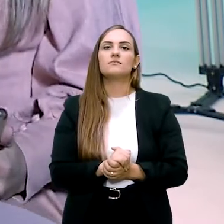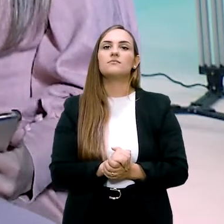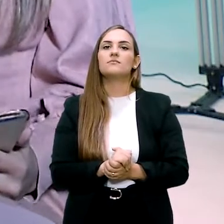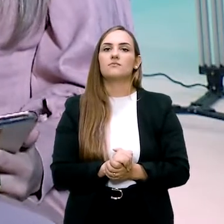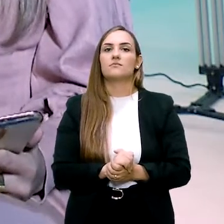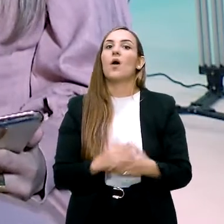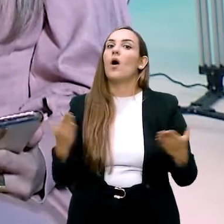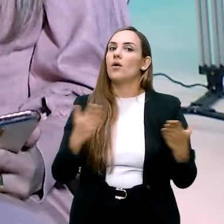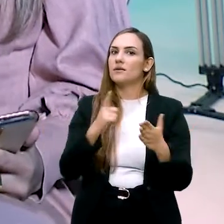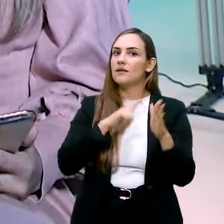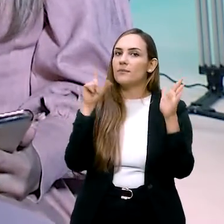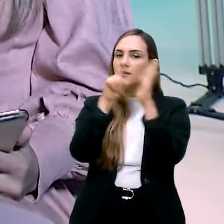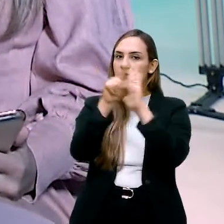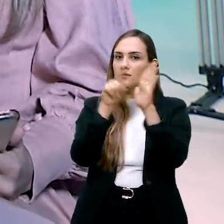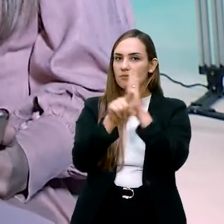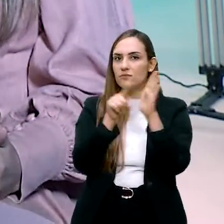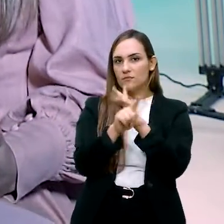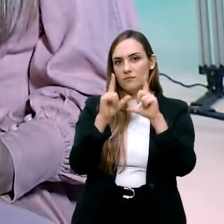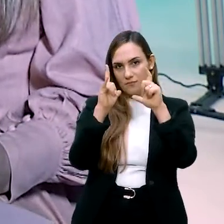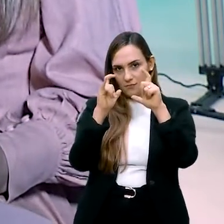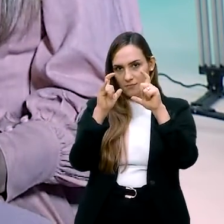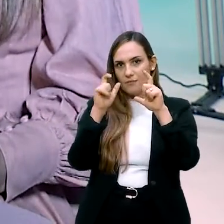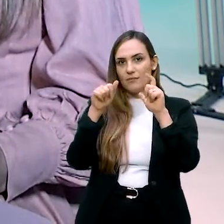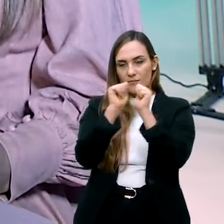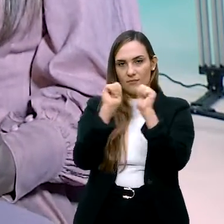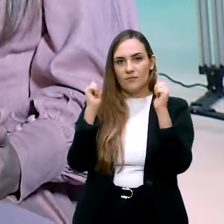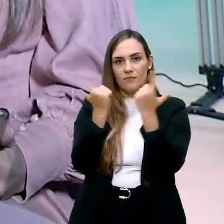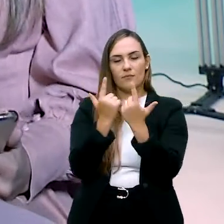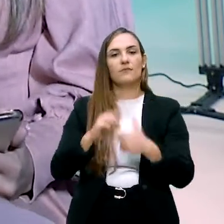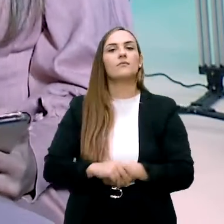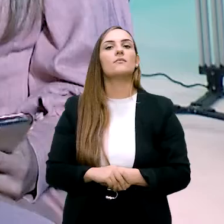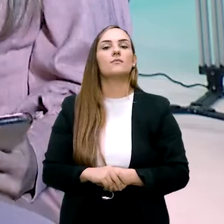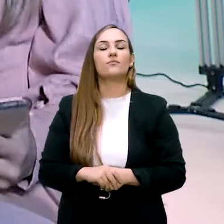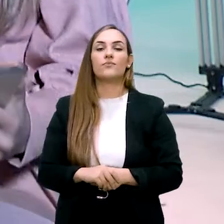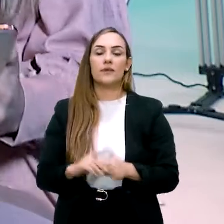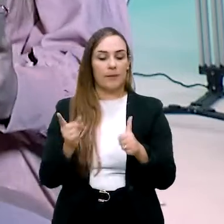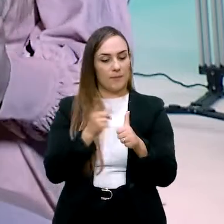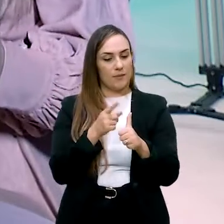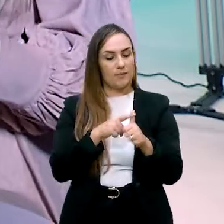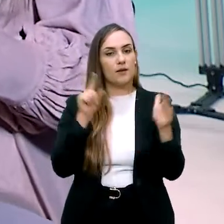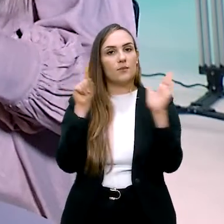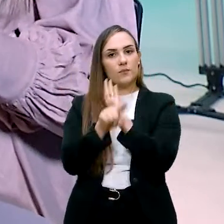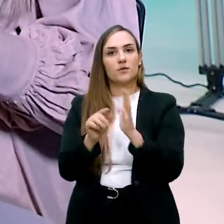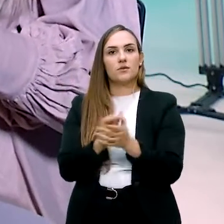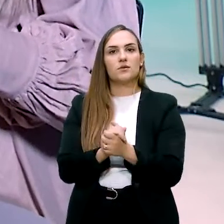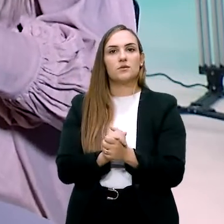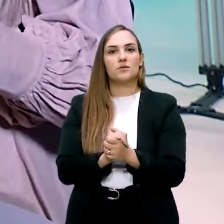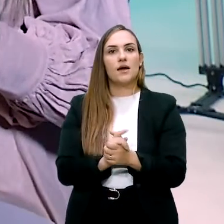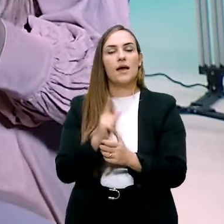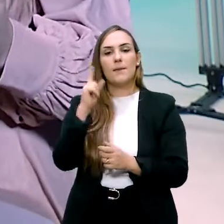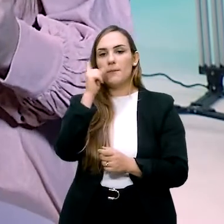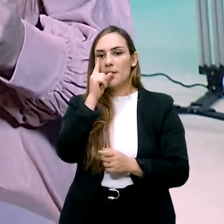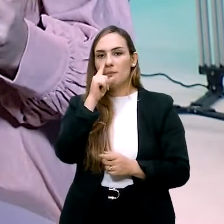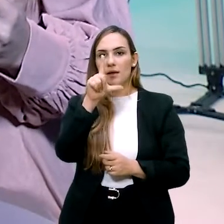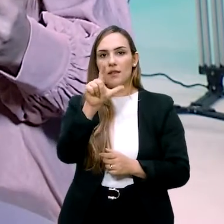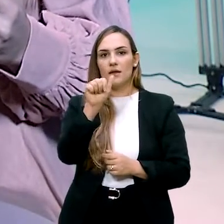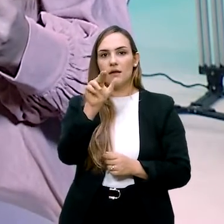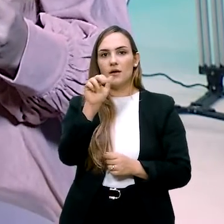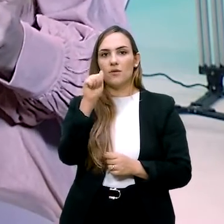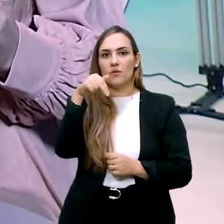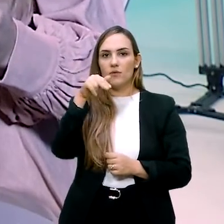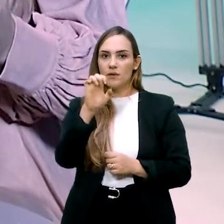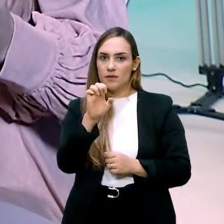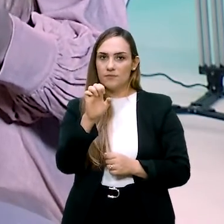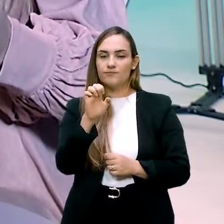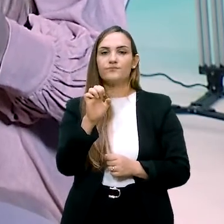as perguntas que nós recebemos através do Instagram da Assembleia Legislativa. E a primeira delas é a mamãe Lawane, que quer saber,